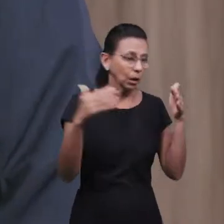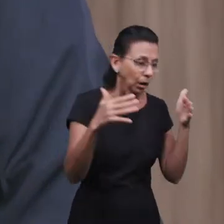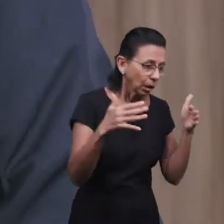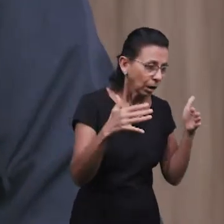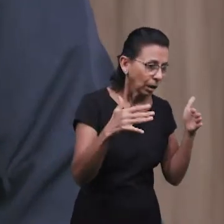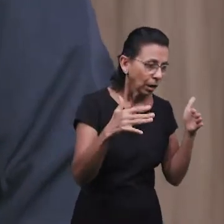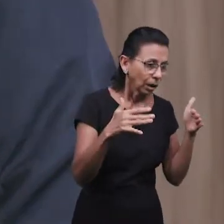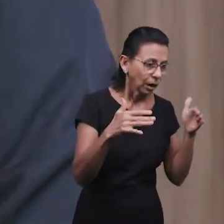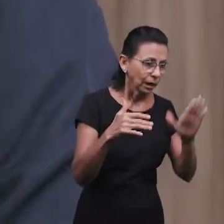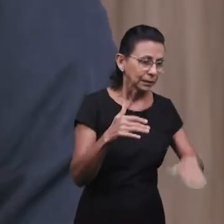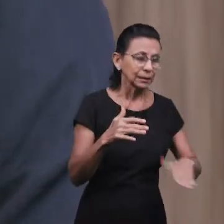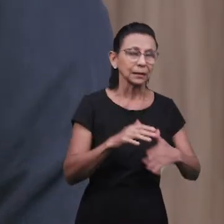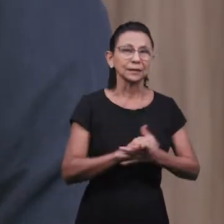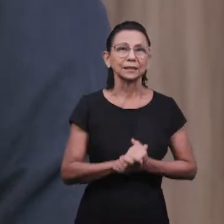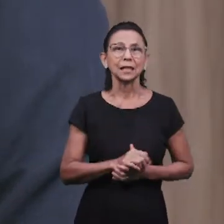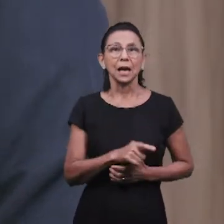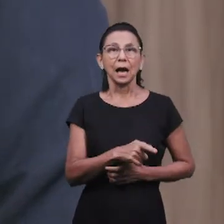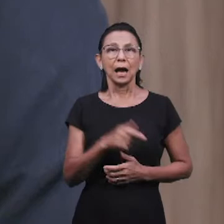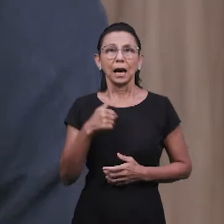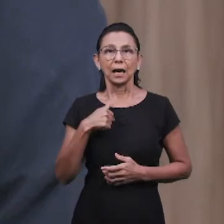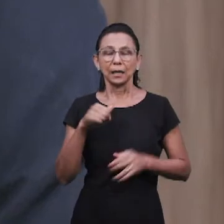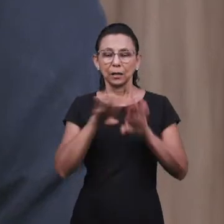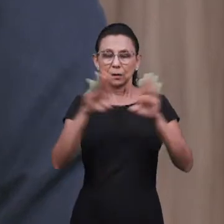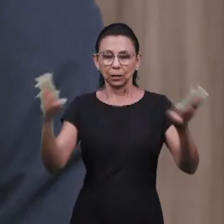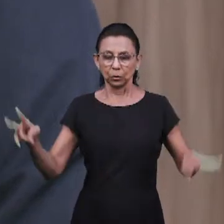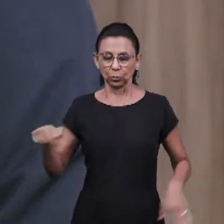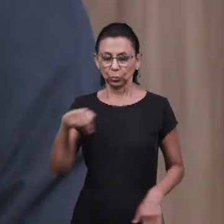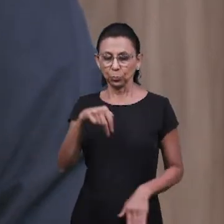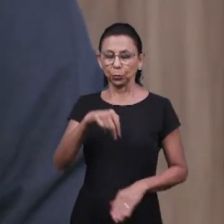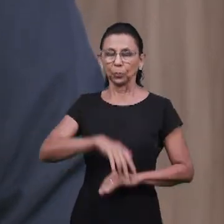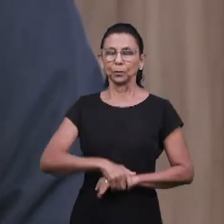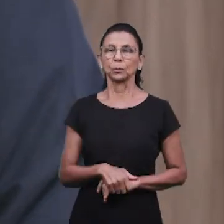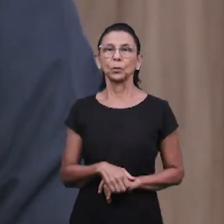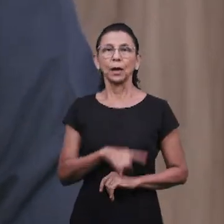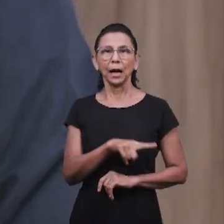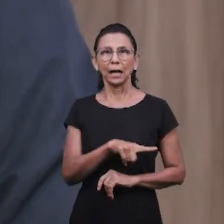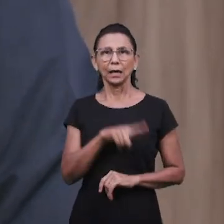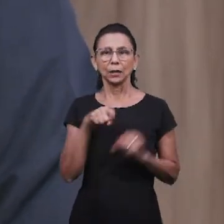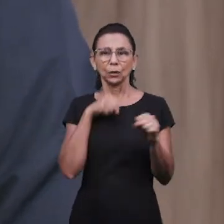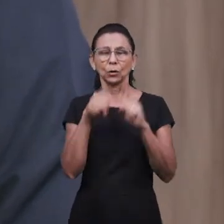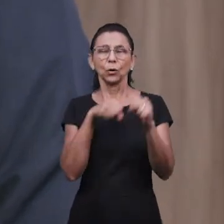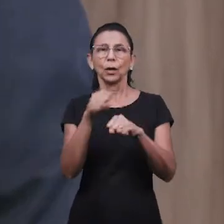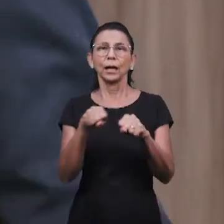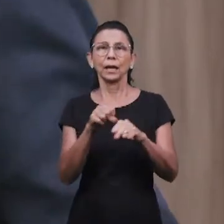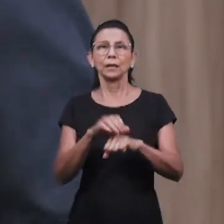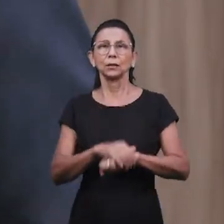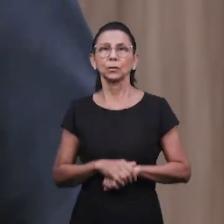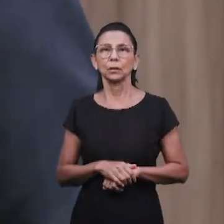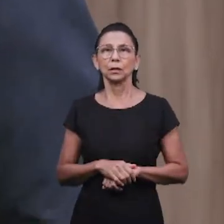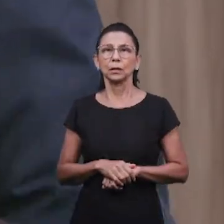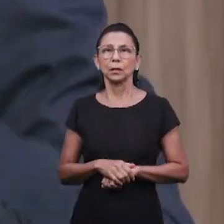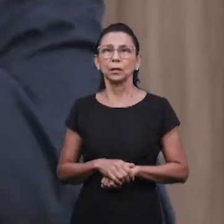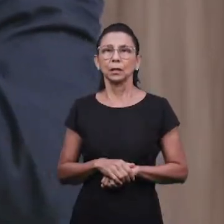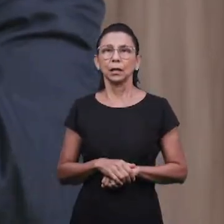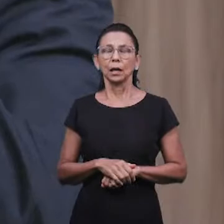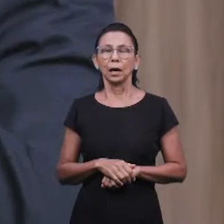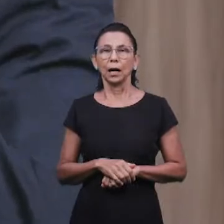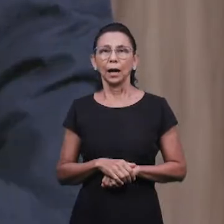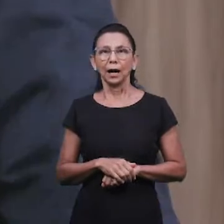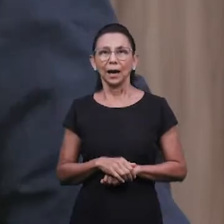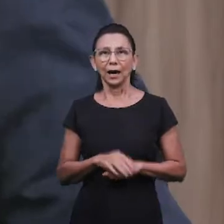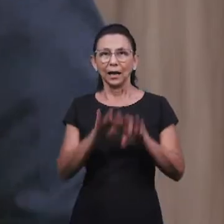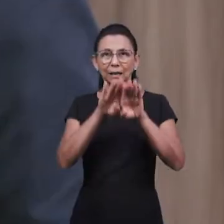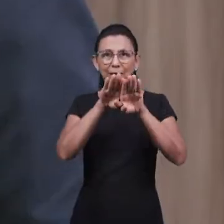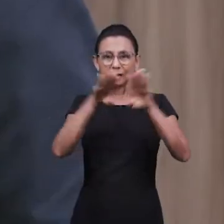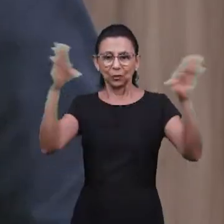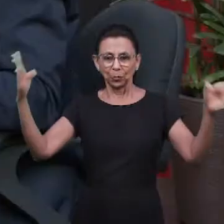correndo em direção ao púlpito. Eu não falei nada ainda, só olhando lá. Veio correndo e parou em frente ao púlpito, ficou olhando aquele buraco do púlpito assim. Eu